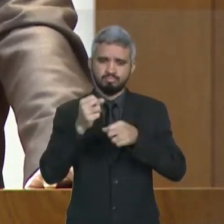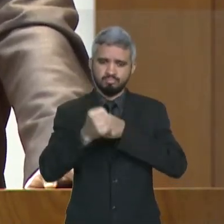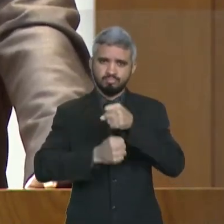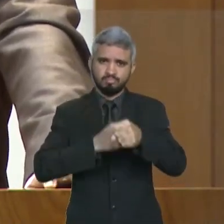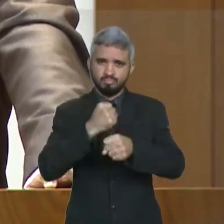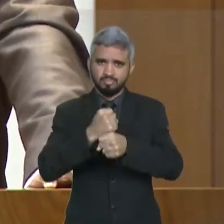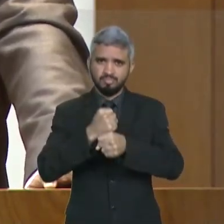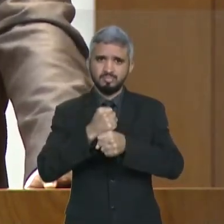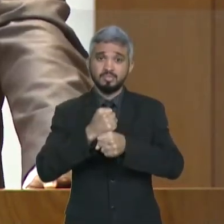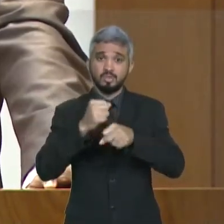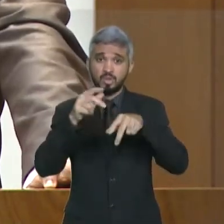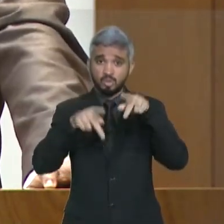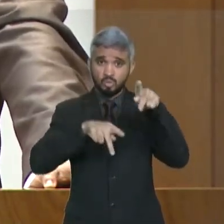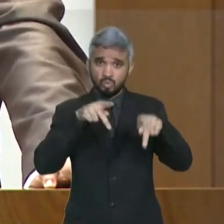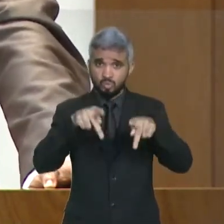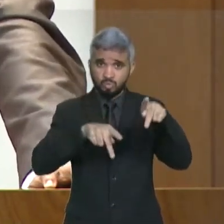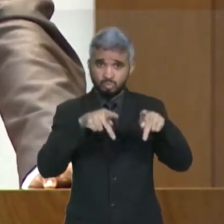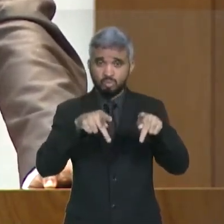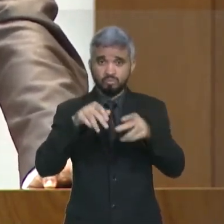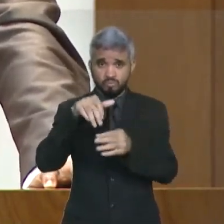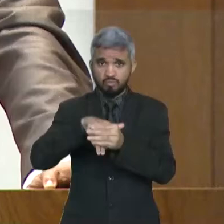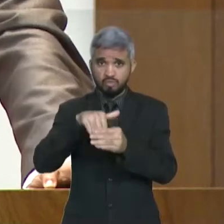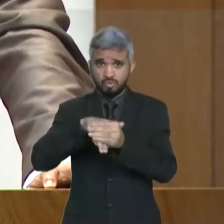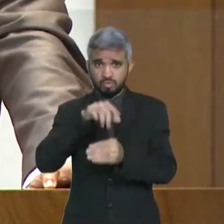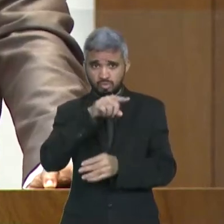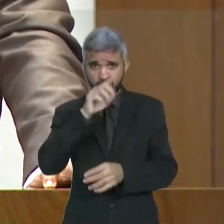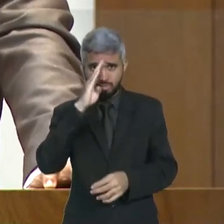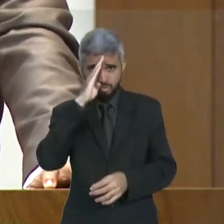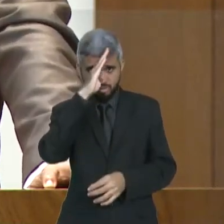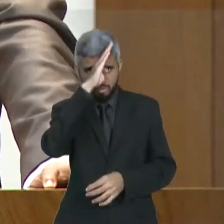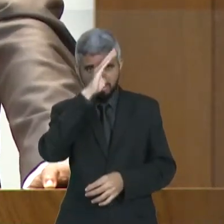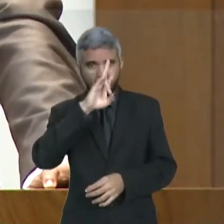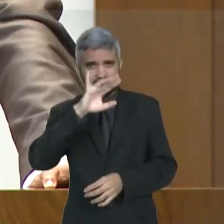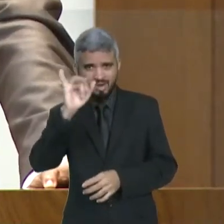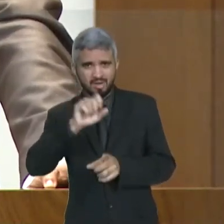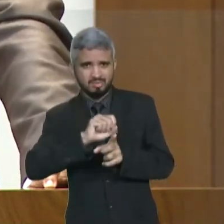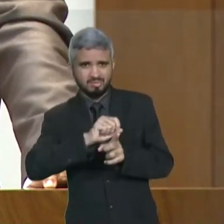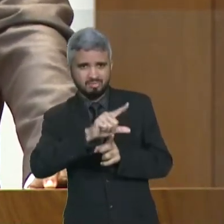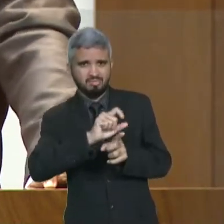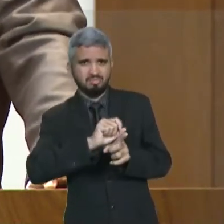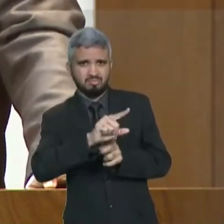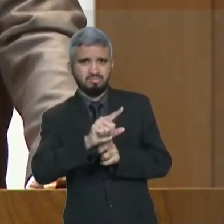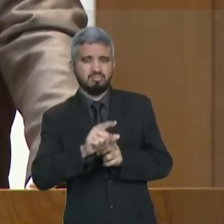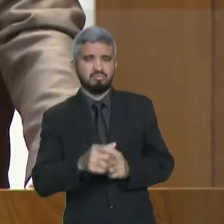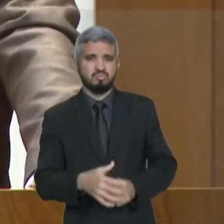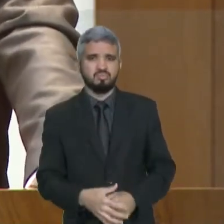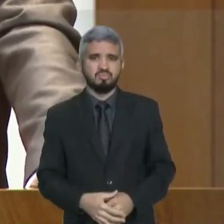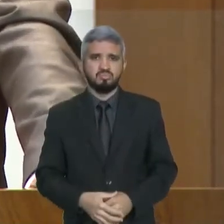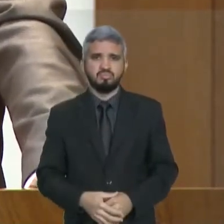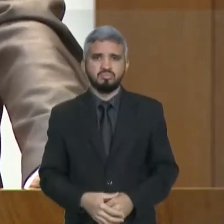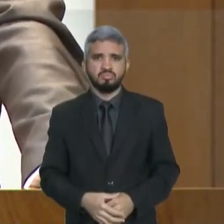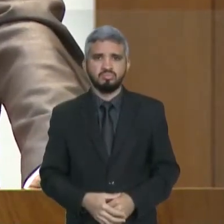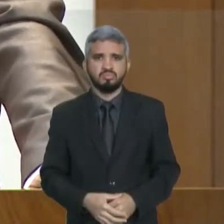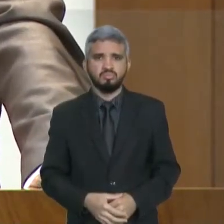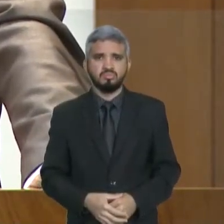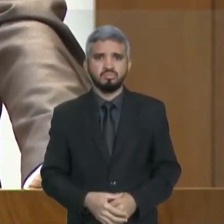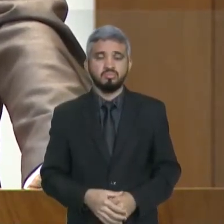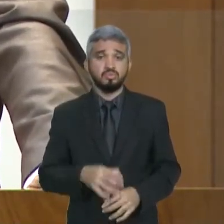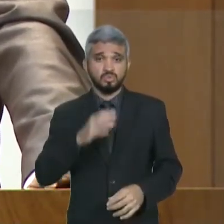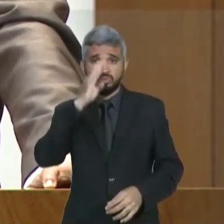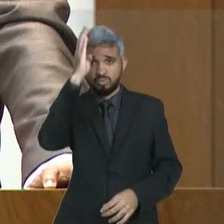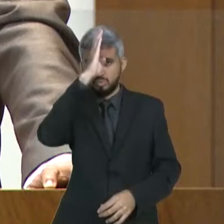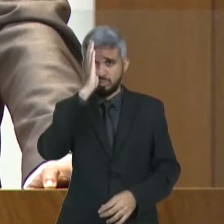orar irá escoar sala da presidência e a palavra É essa mesmo porque todos os danos que a sanação